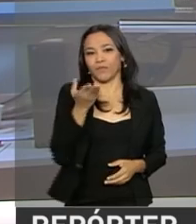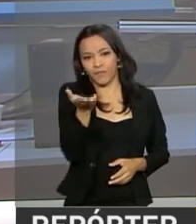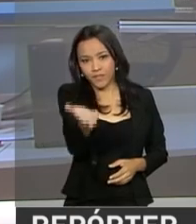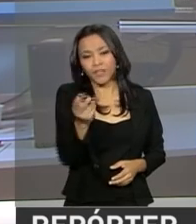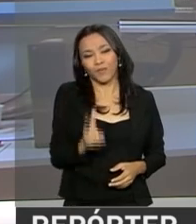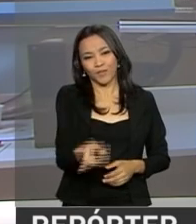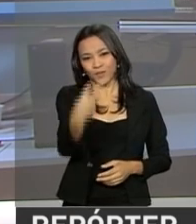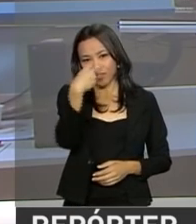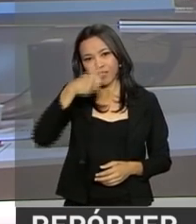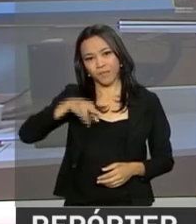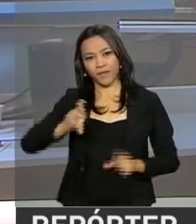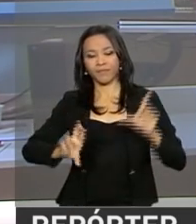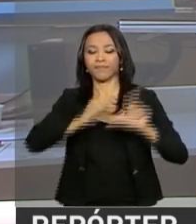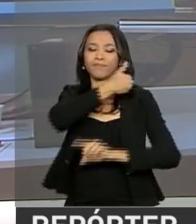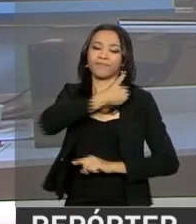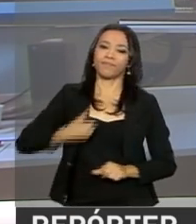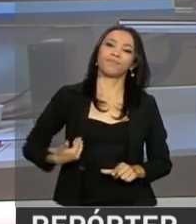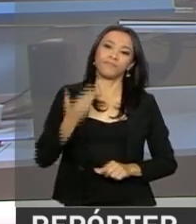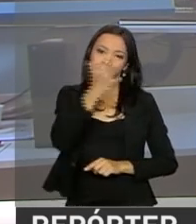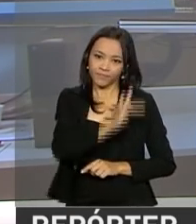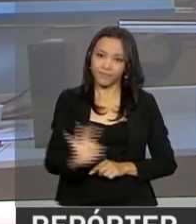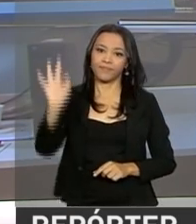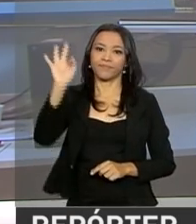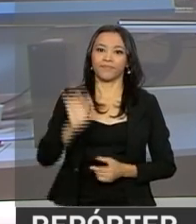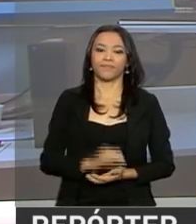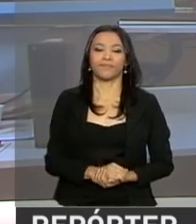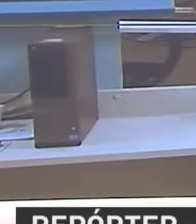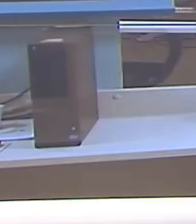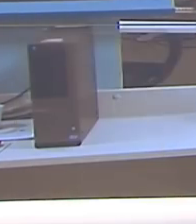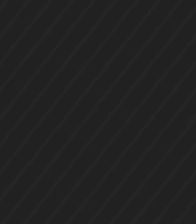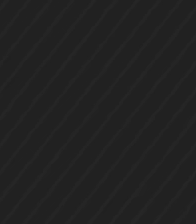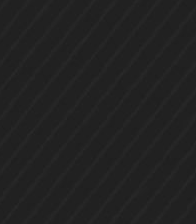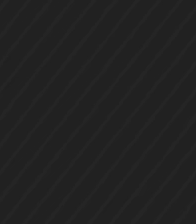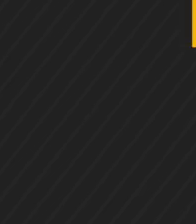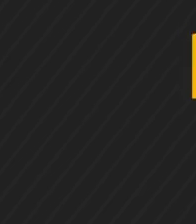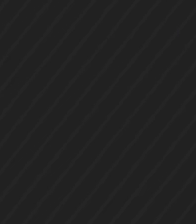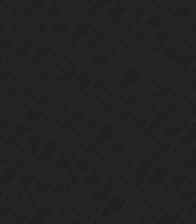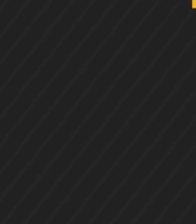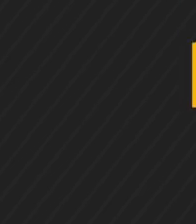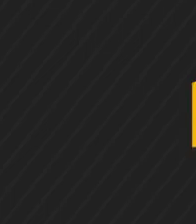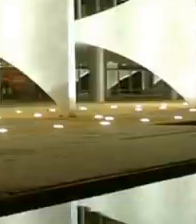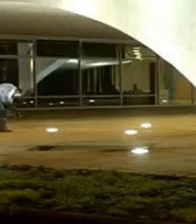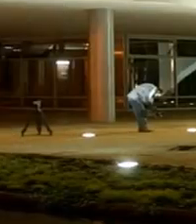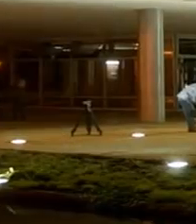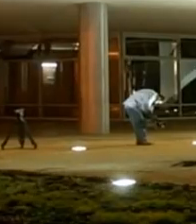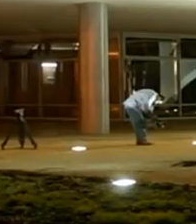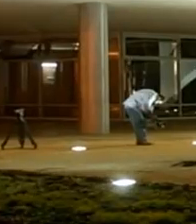você e continue com a gente aqui na NBR, a TV do Governo Federal.